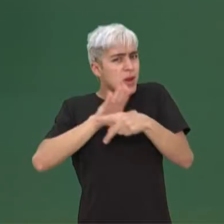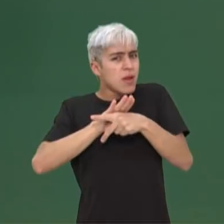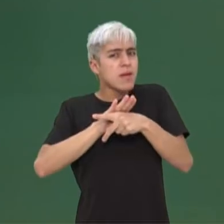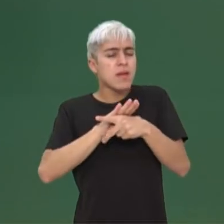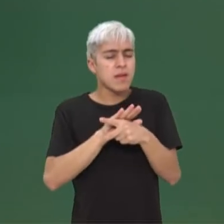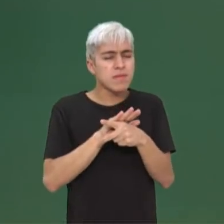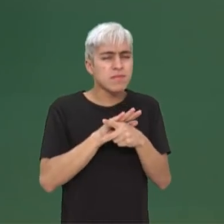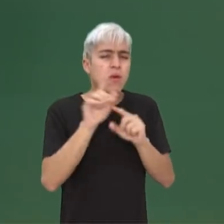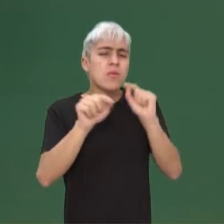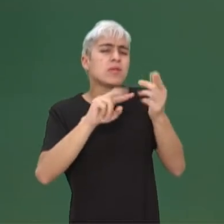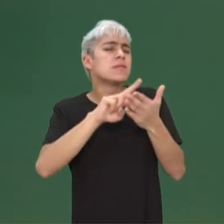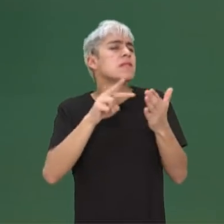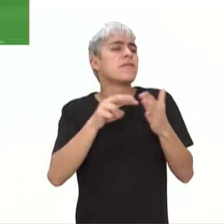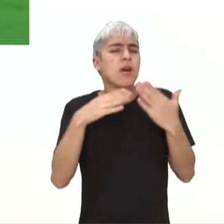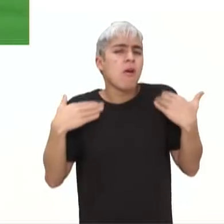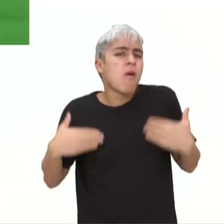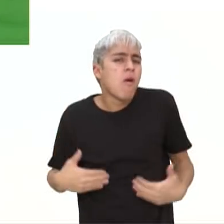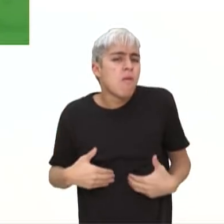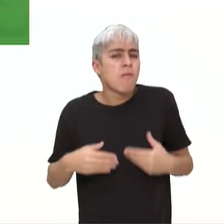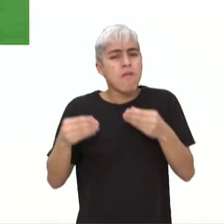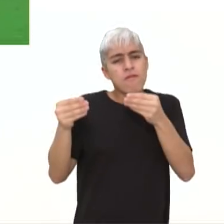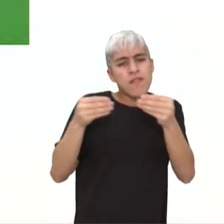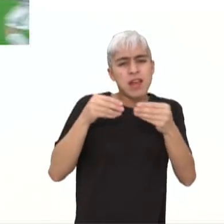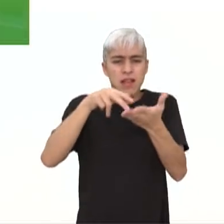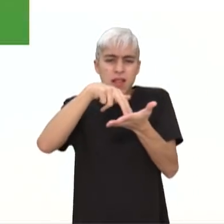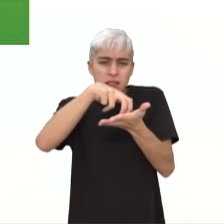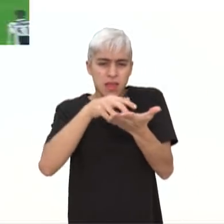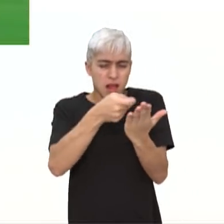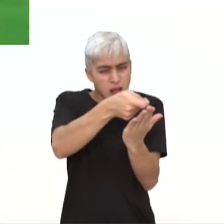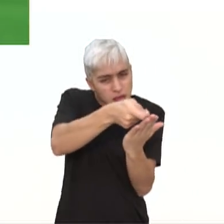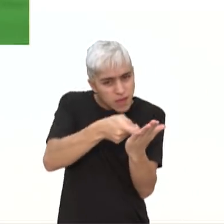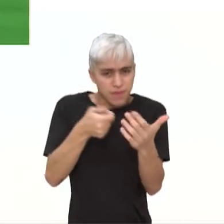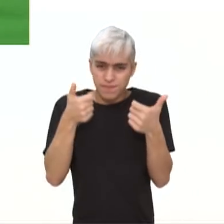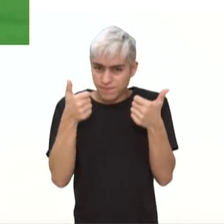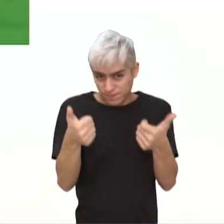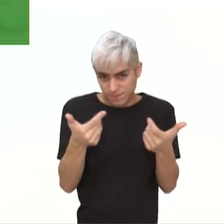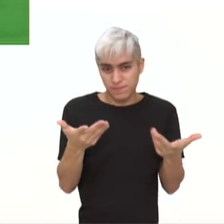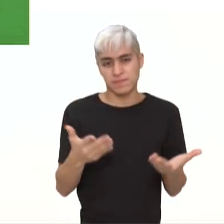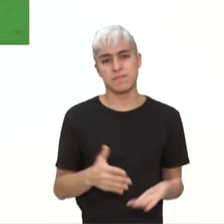o que seria um corpo flexível. Daqui a pouquinho nós já voltamos.